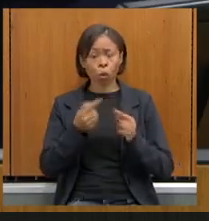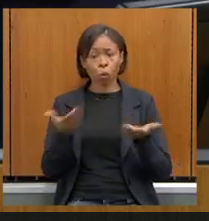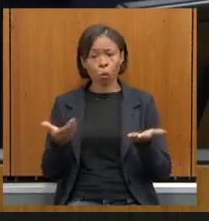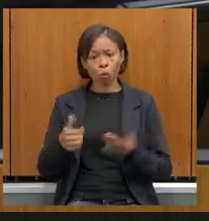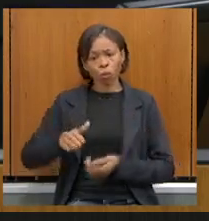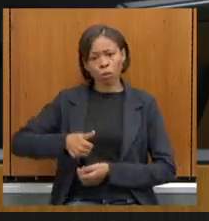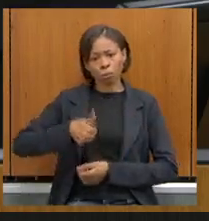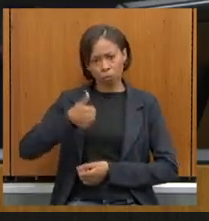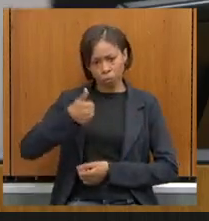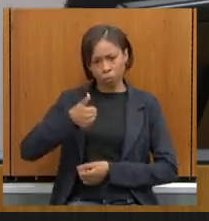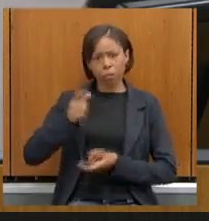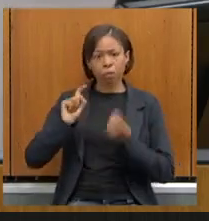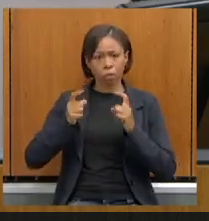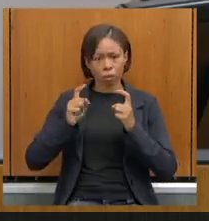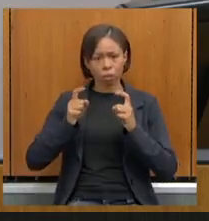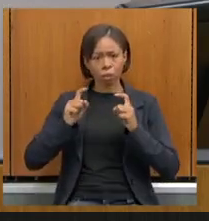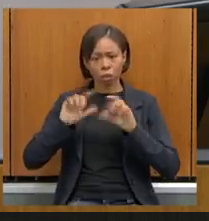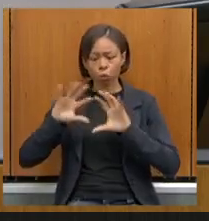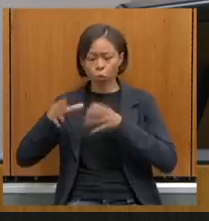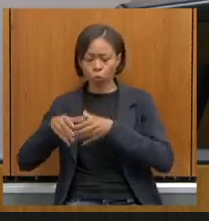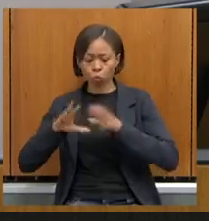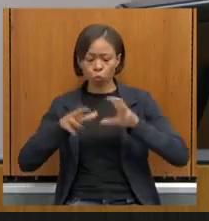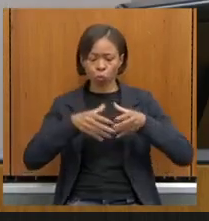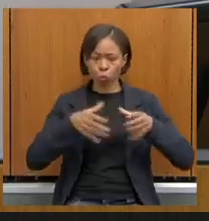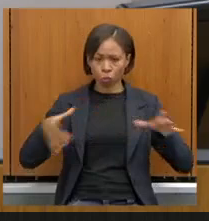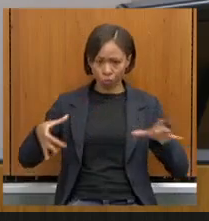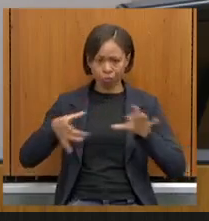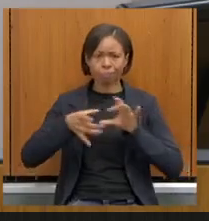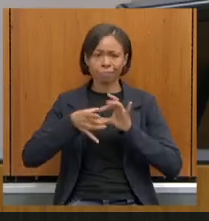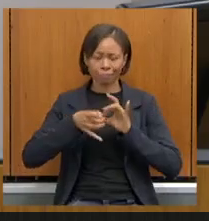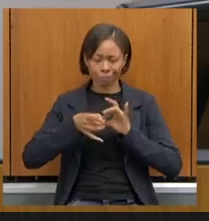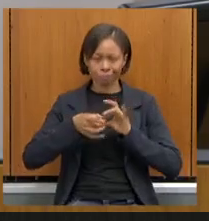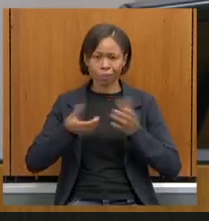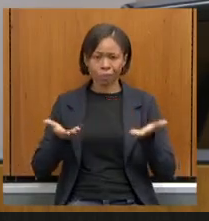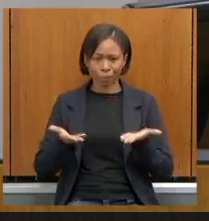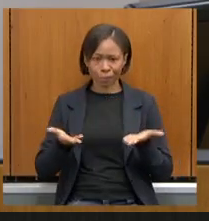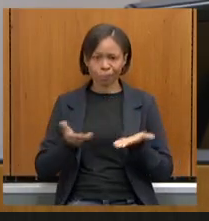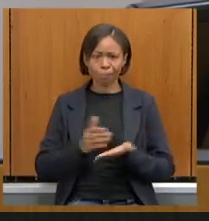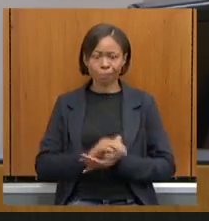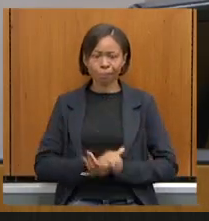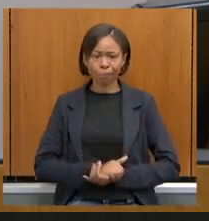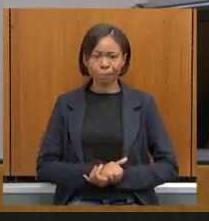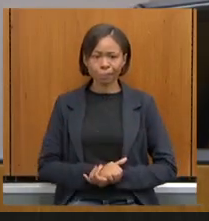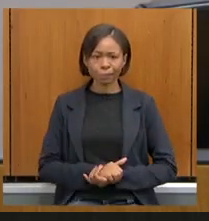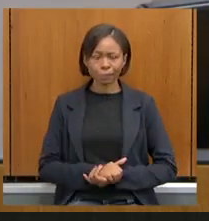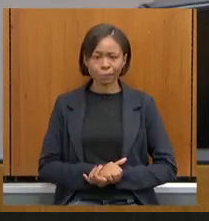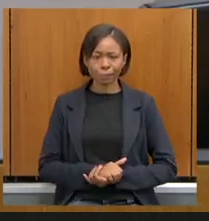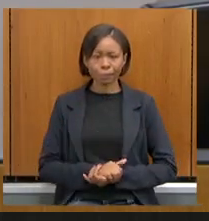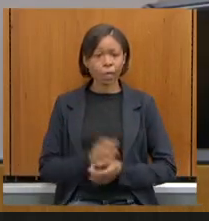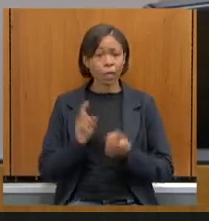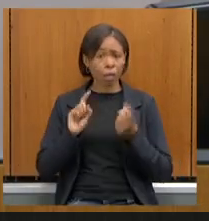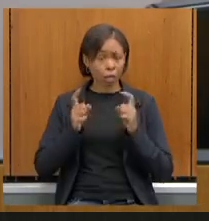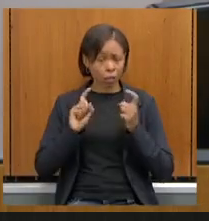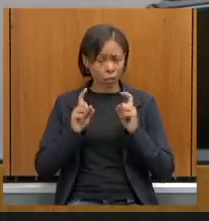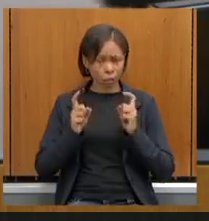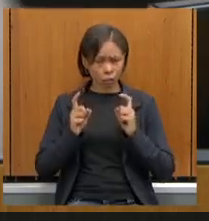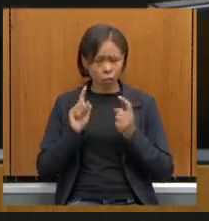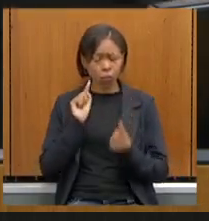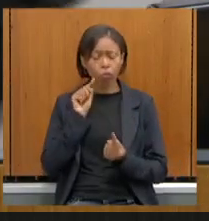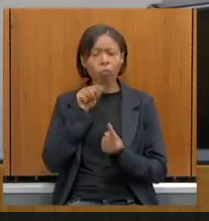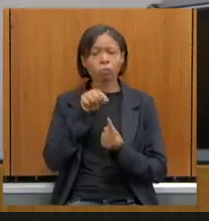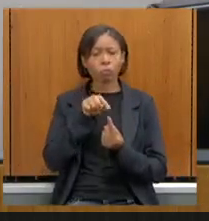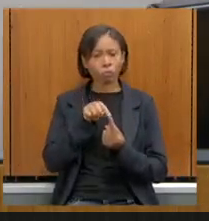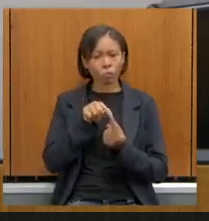destas comissões nesta sessão legislativa. Esta reunião destina-se a